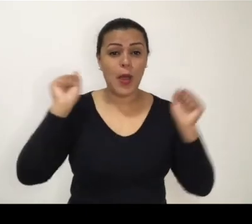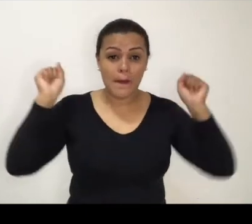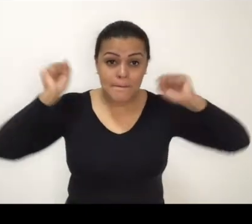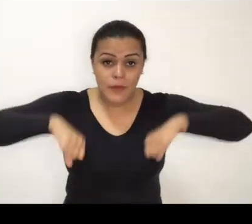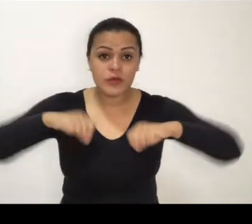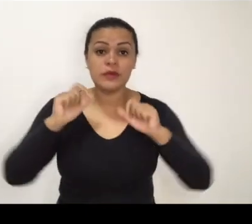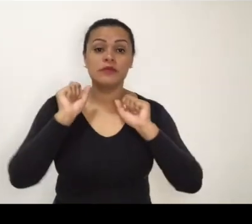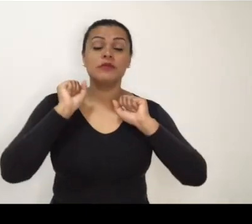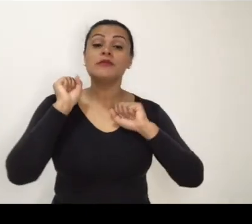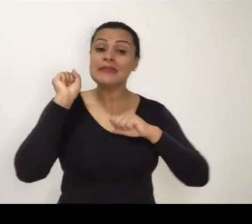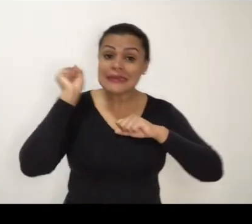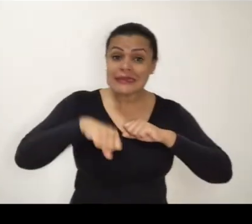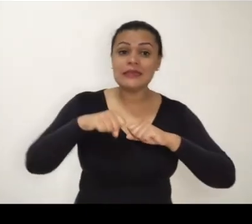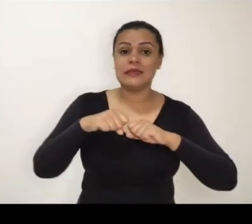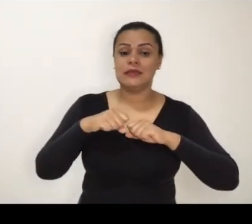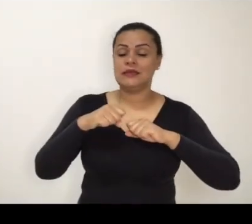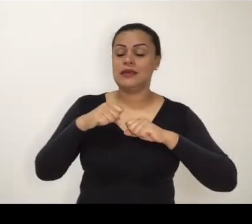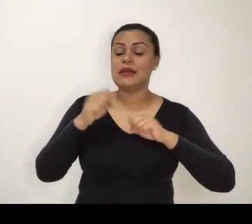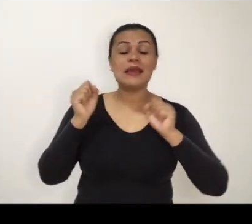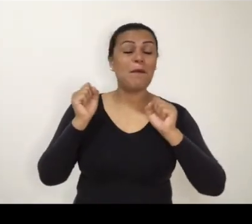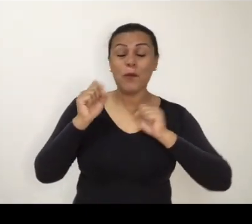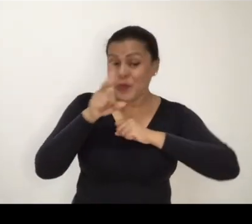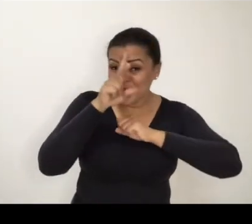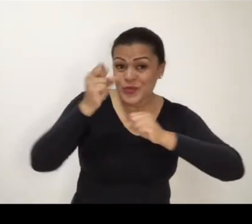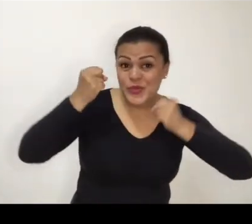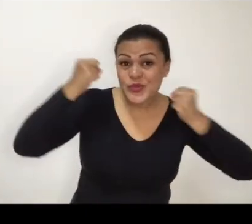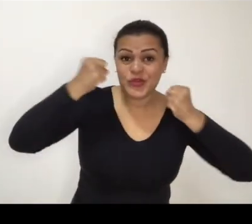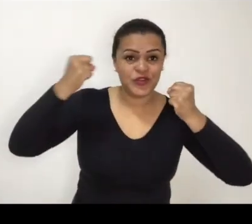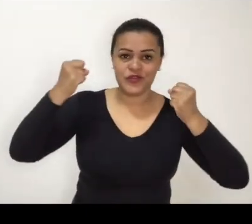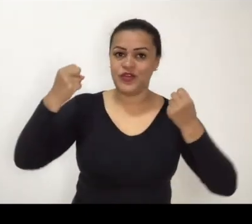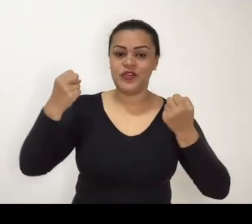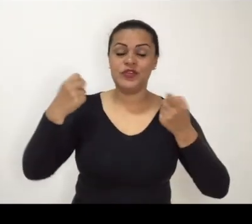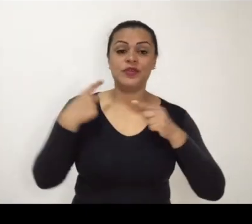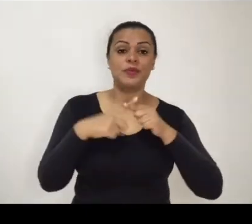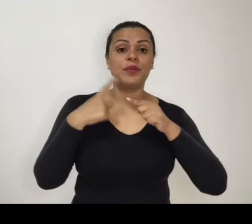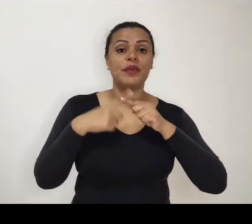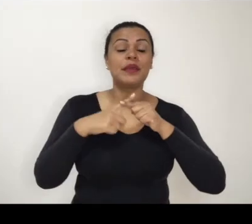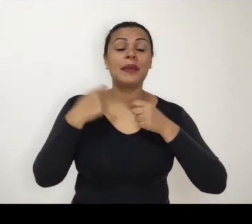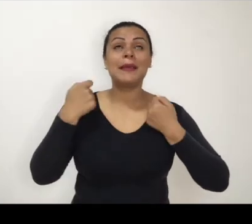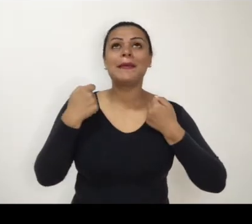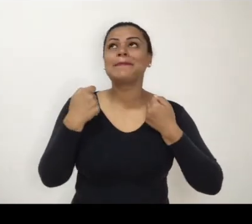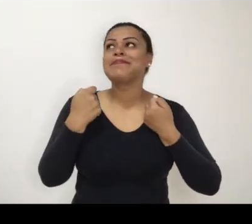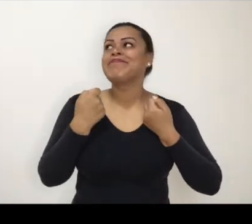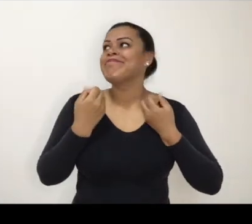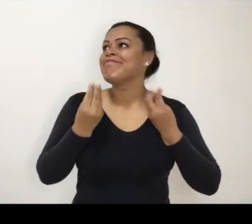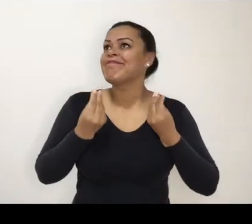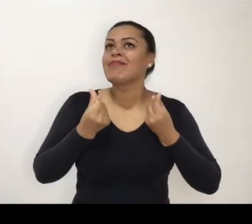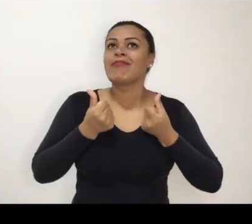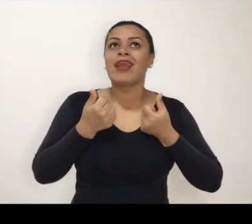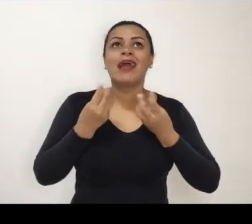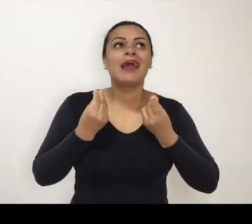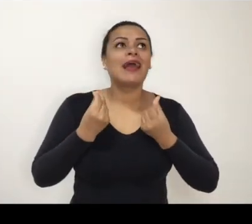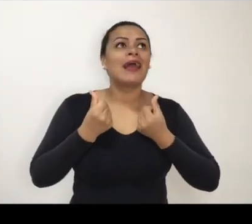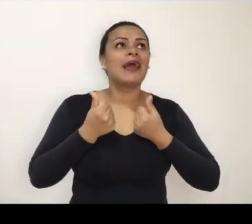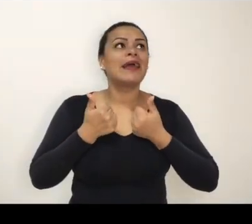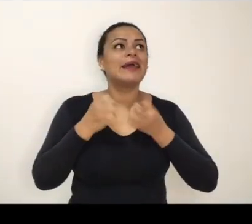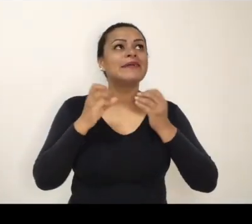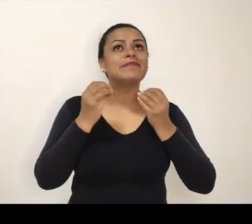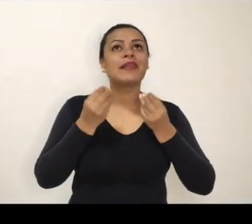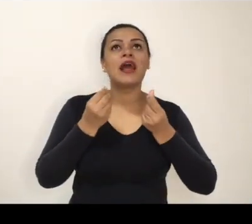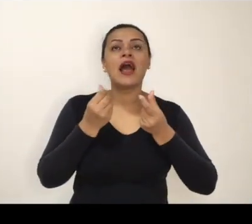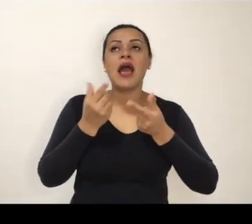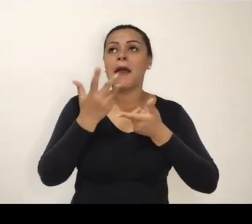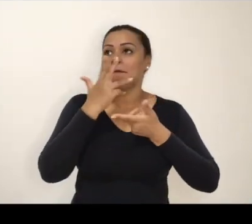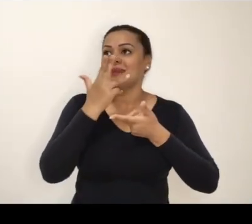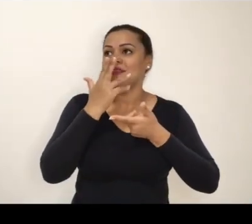muito potente. Essa necessidade de estar procurando